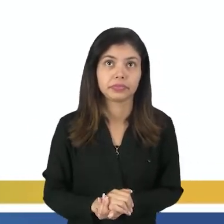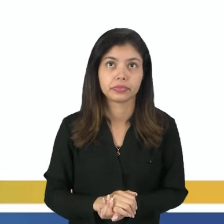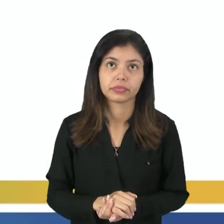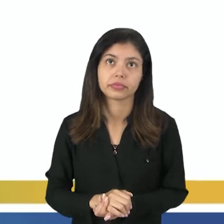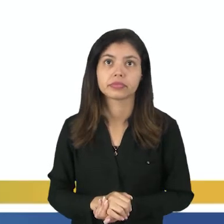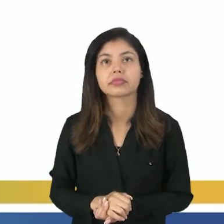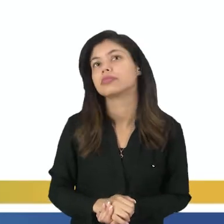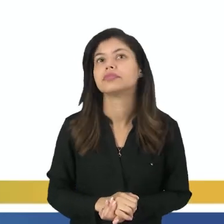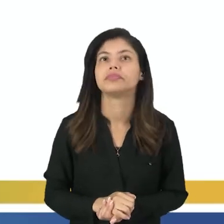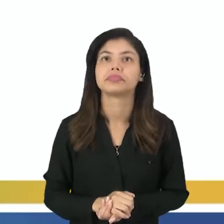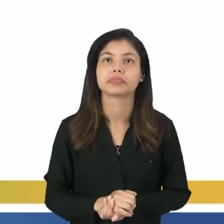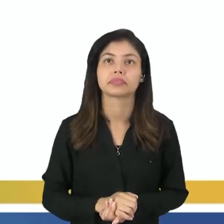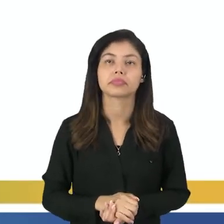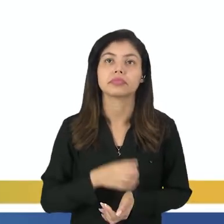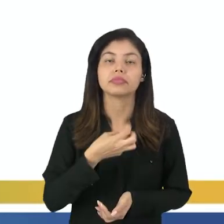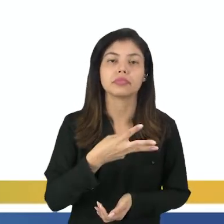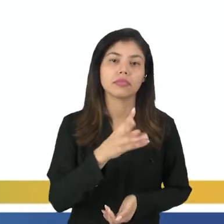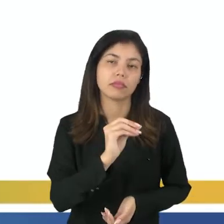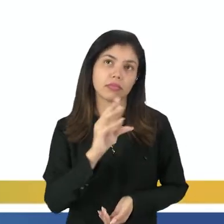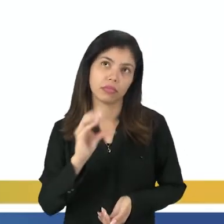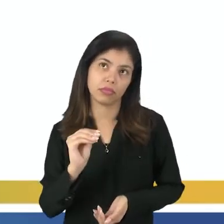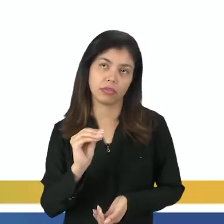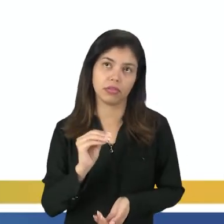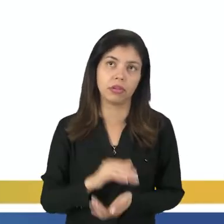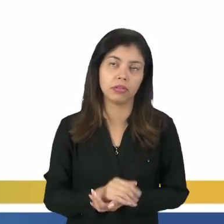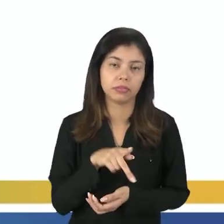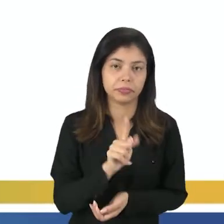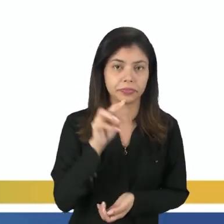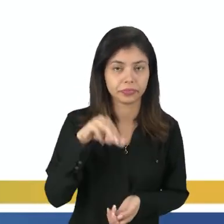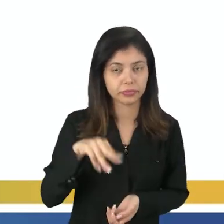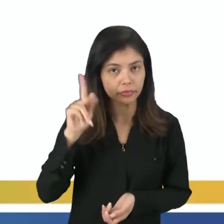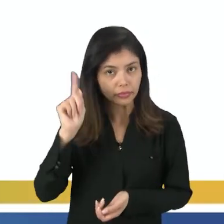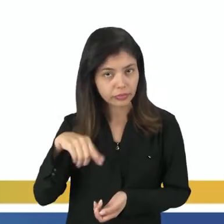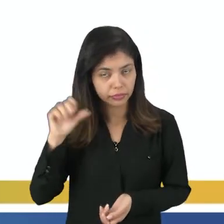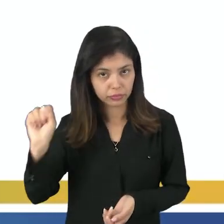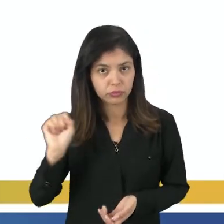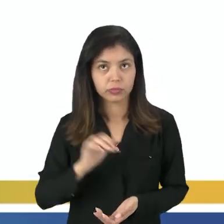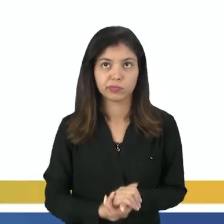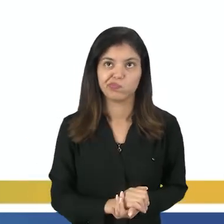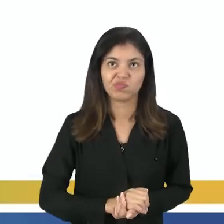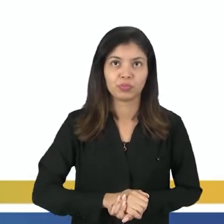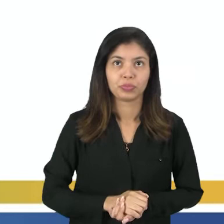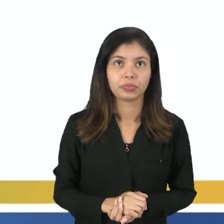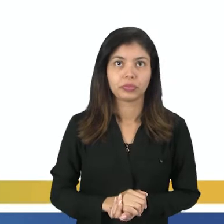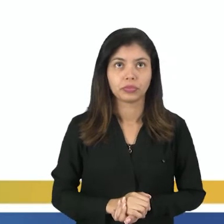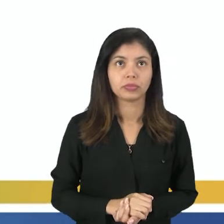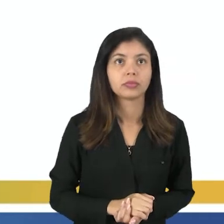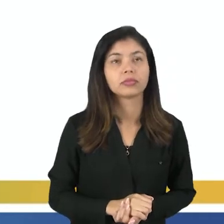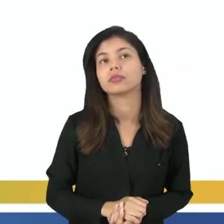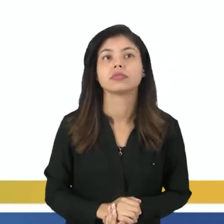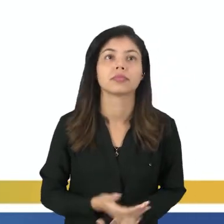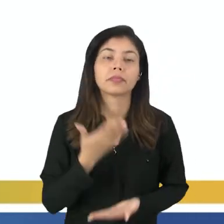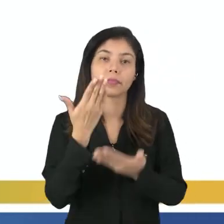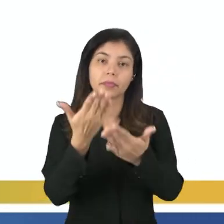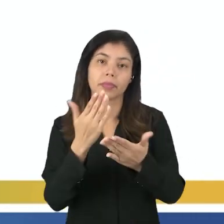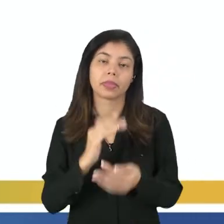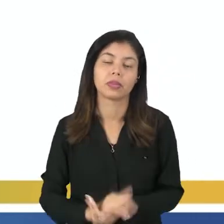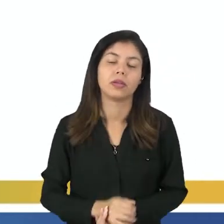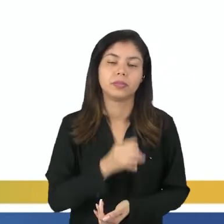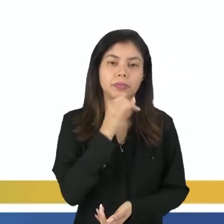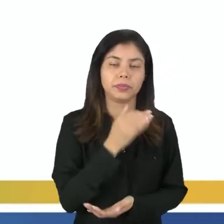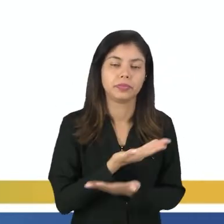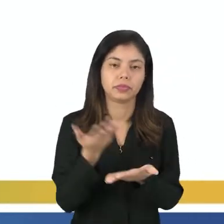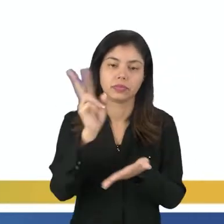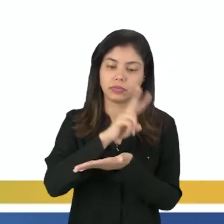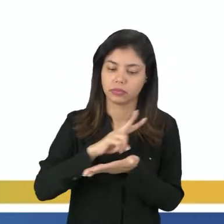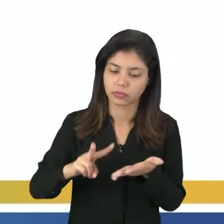telescópios. A velocidade da luz, ela tem, né, 300 km por segundo, e aí deixa aí uma